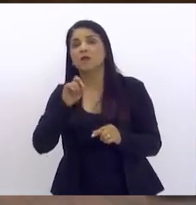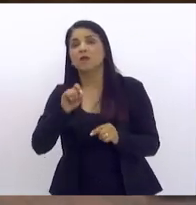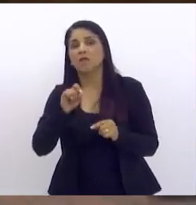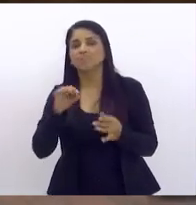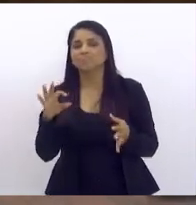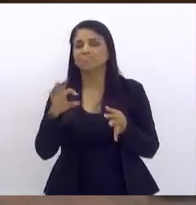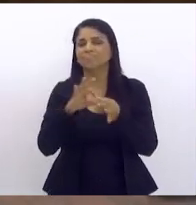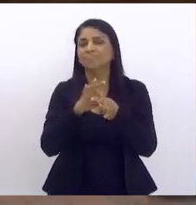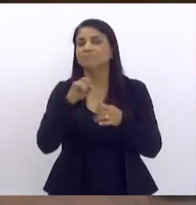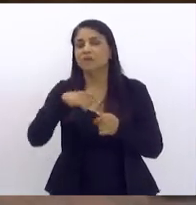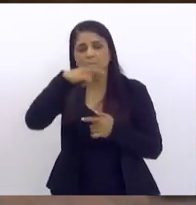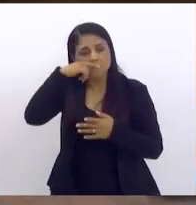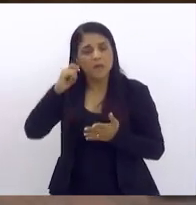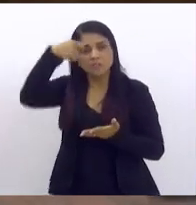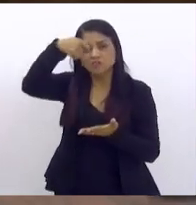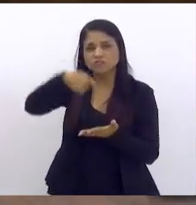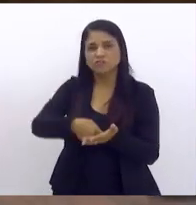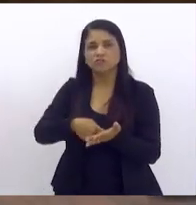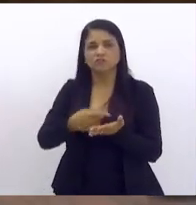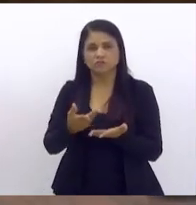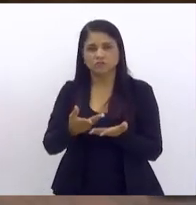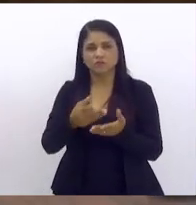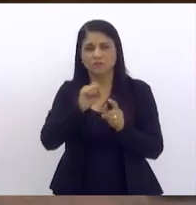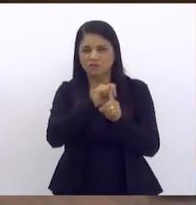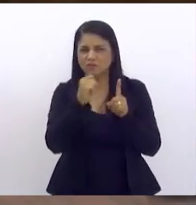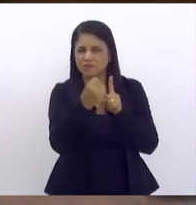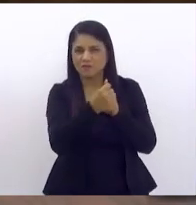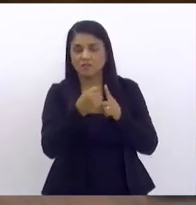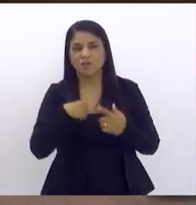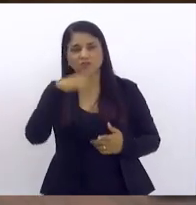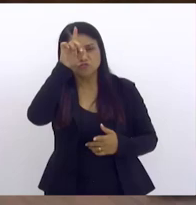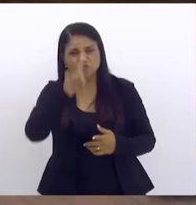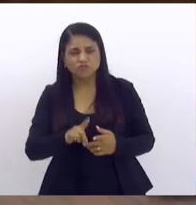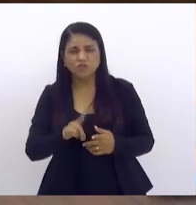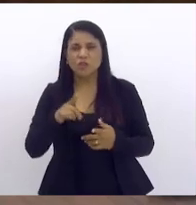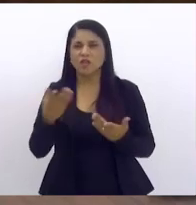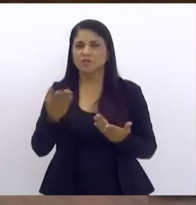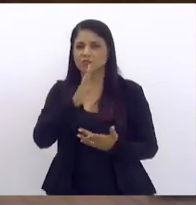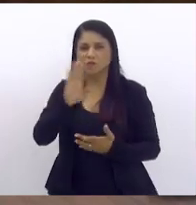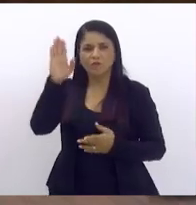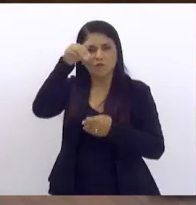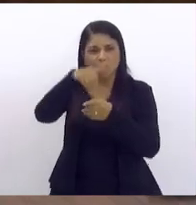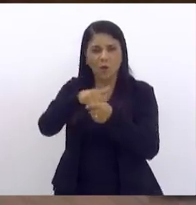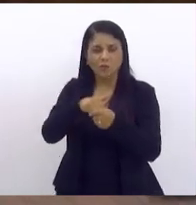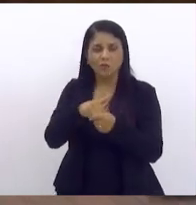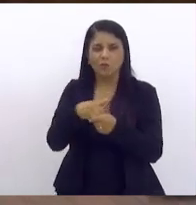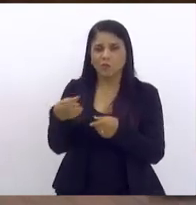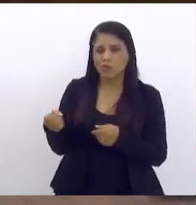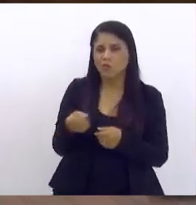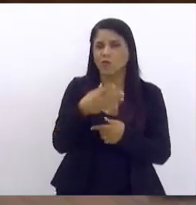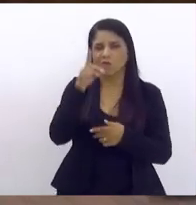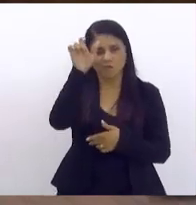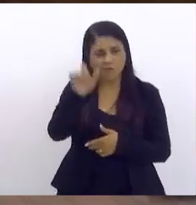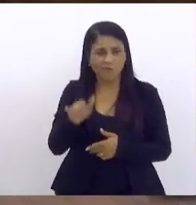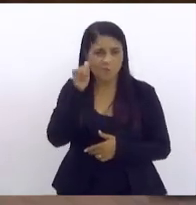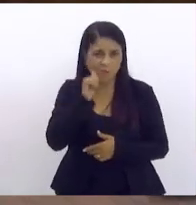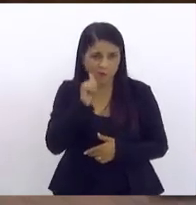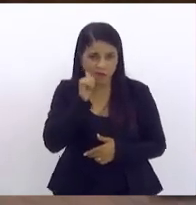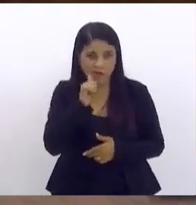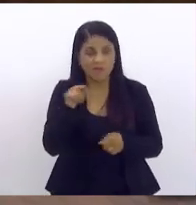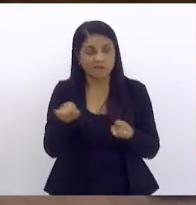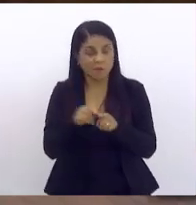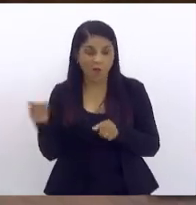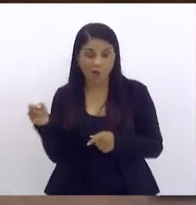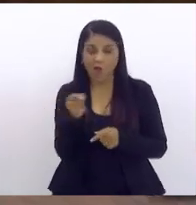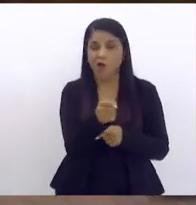nossa sociedade, pois é recente a garantia do direito de voto às mulheres e é ainda mais recente a